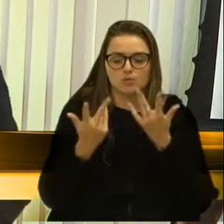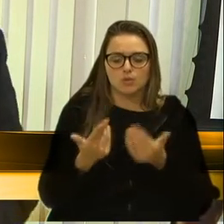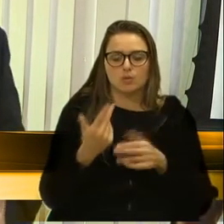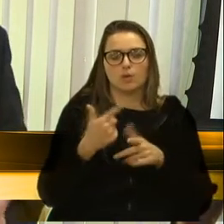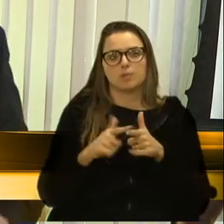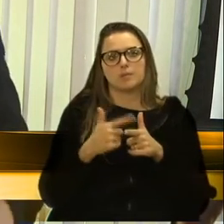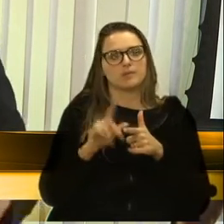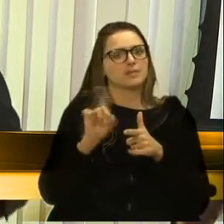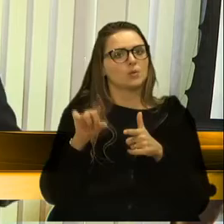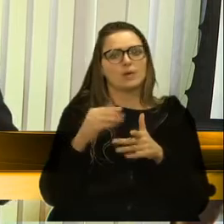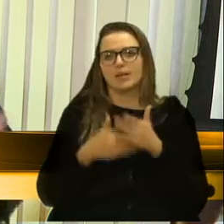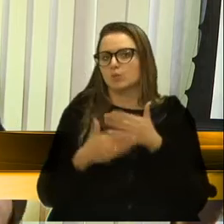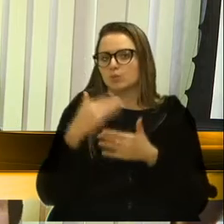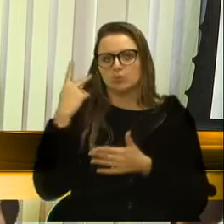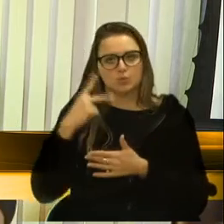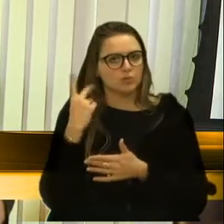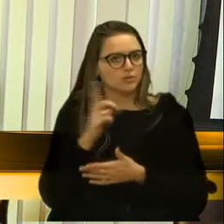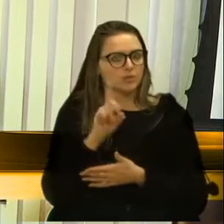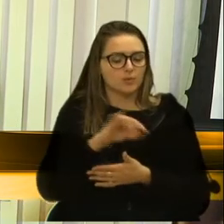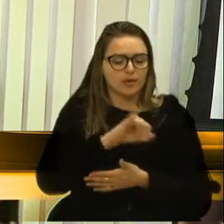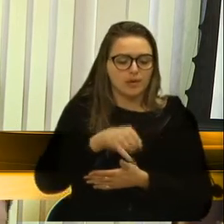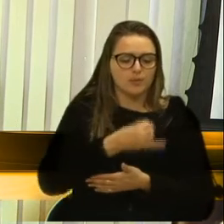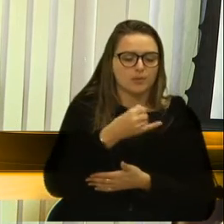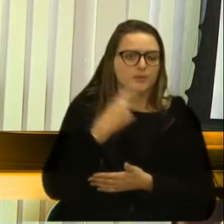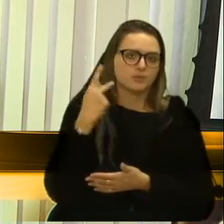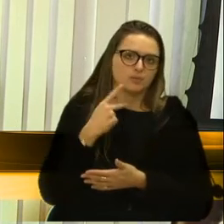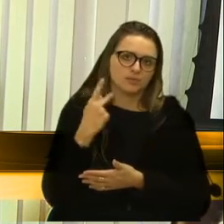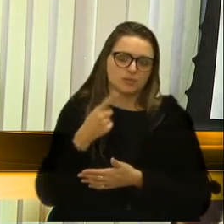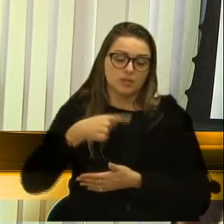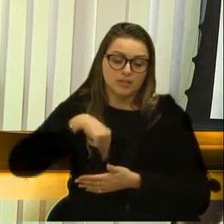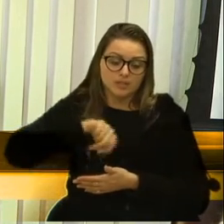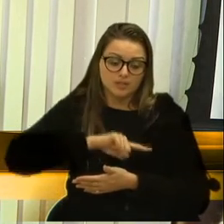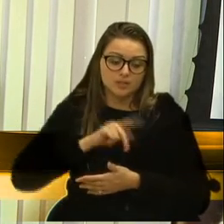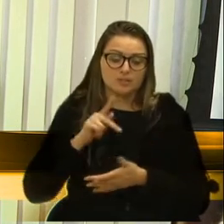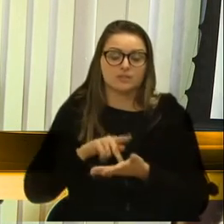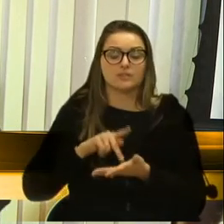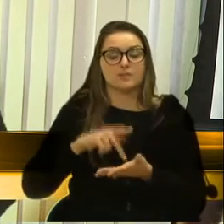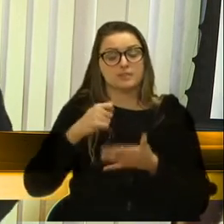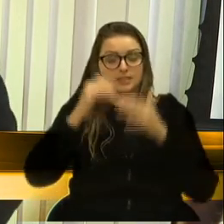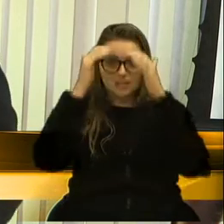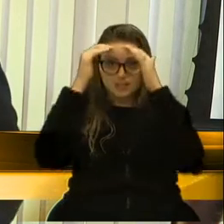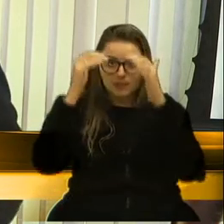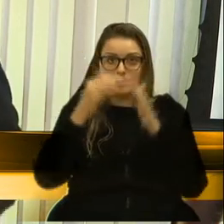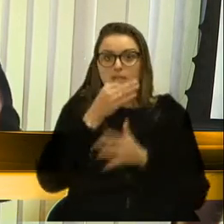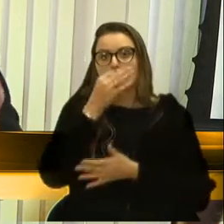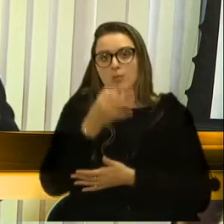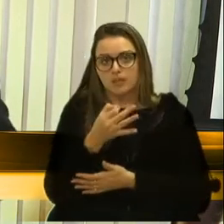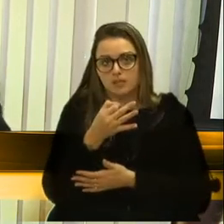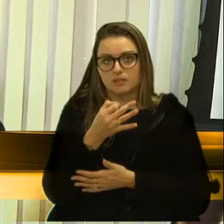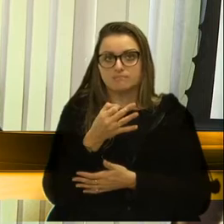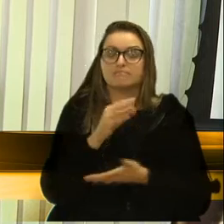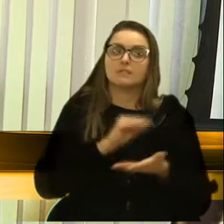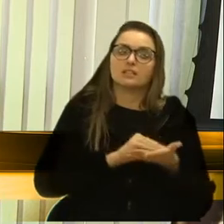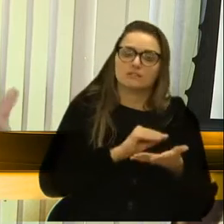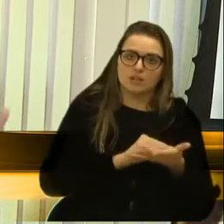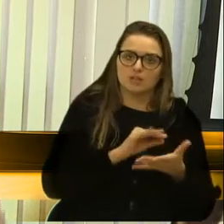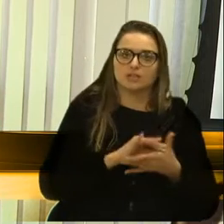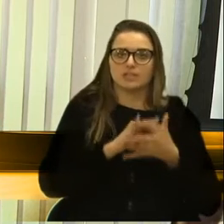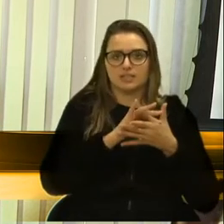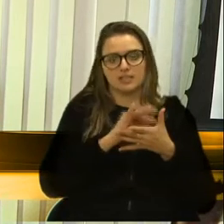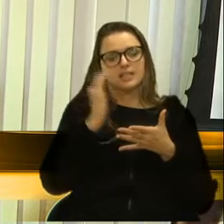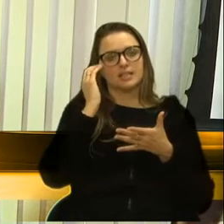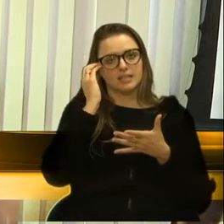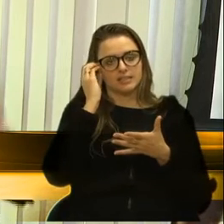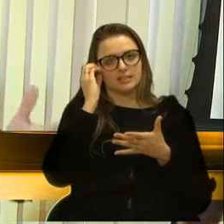tudo é politicagem, nem tudo é aproveitamento político. Na verdade, a gente tem que respeitar as opiniões. E falta essa liderança nacional, e eu acho que tem faltado,